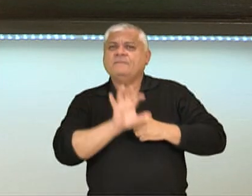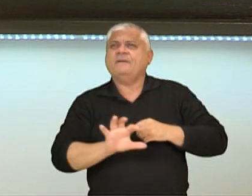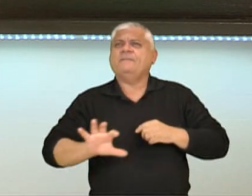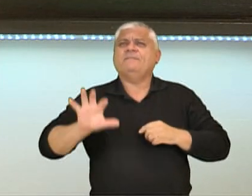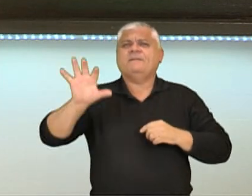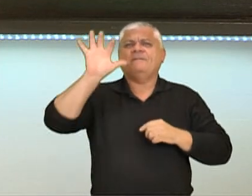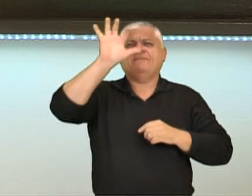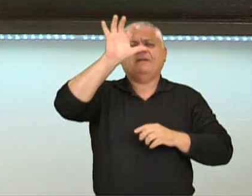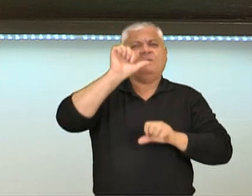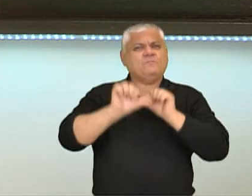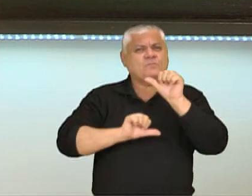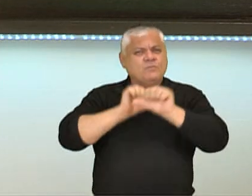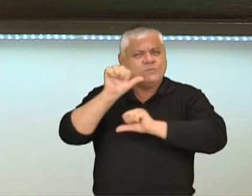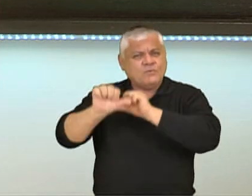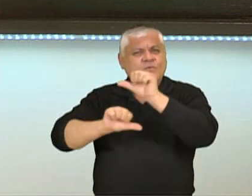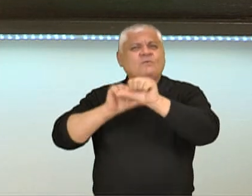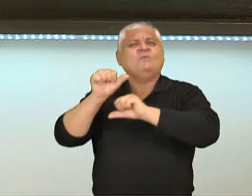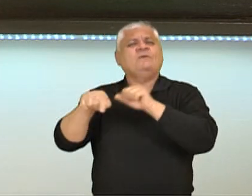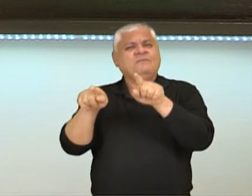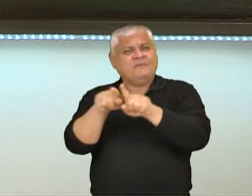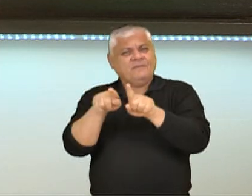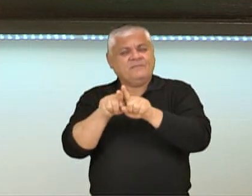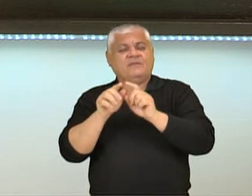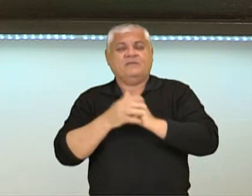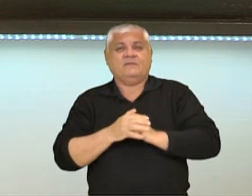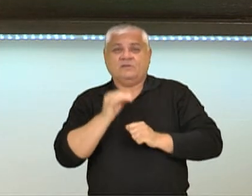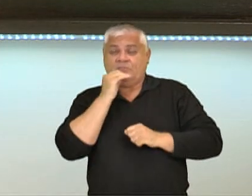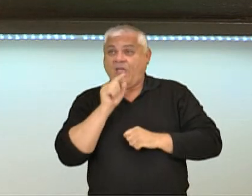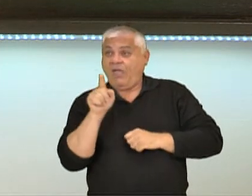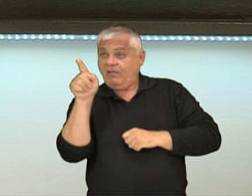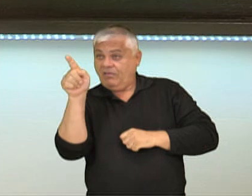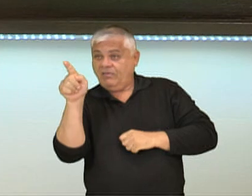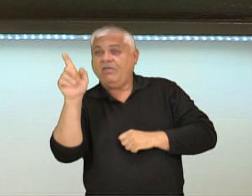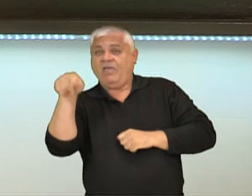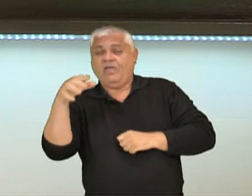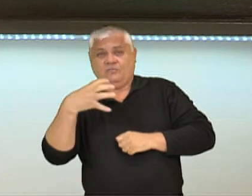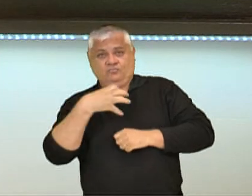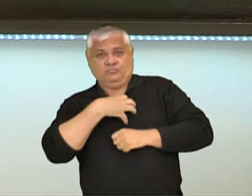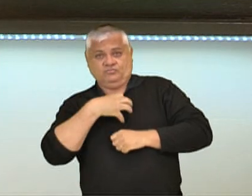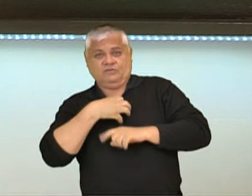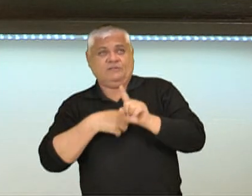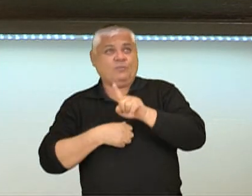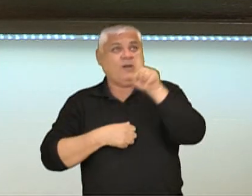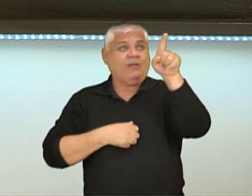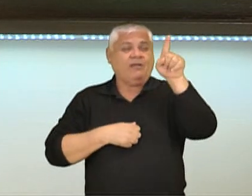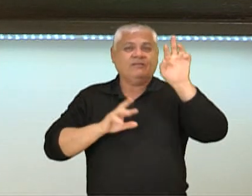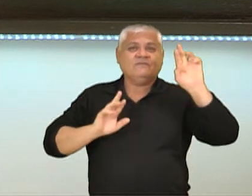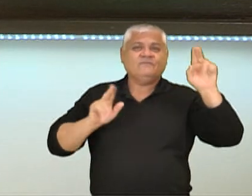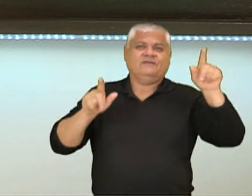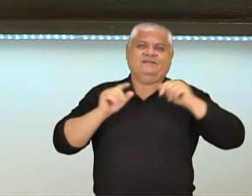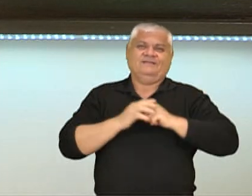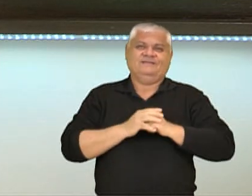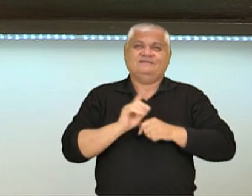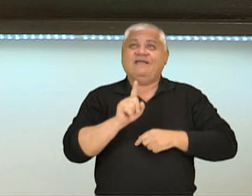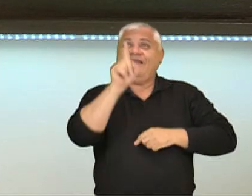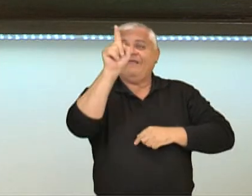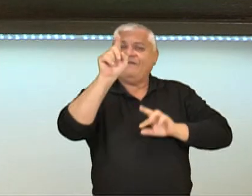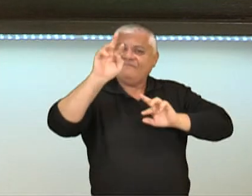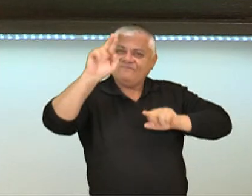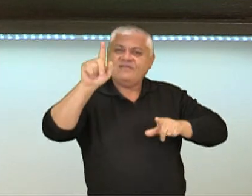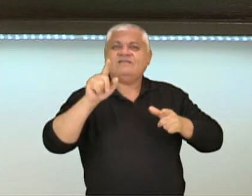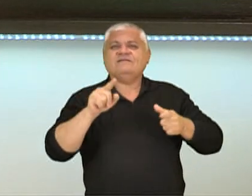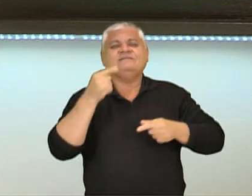se modificam. Tem região que um estilo é muito mais trabalhado que o outro. Né? Então, quero que